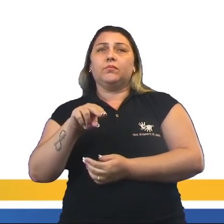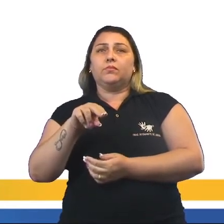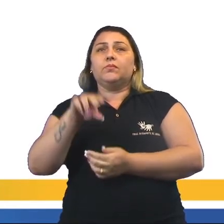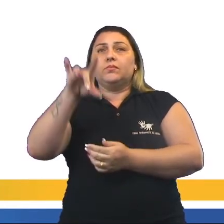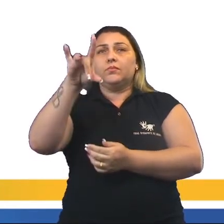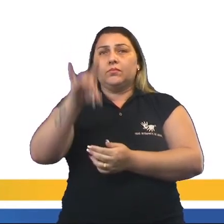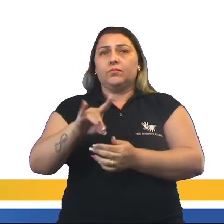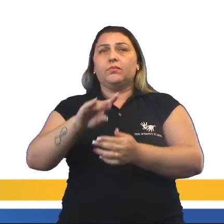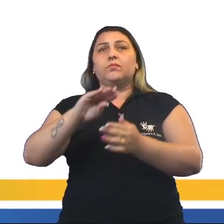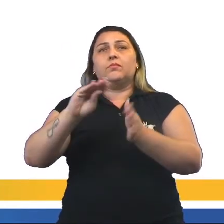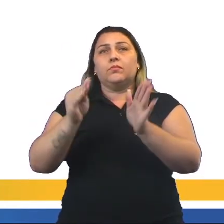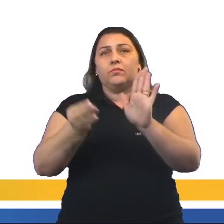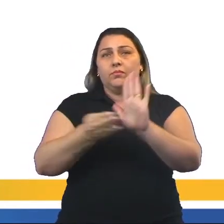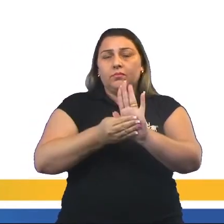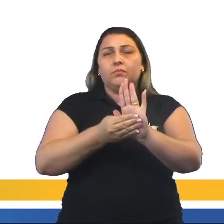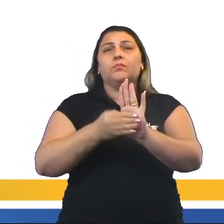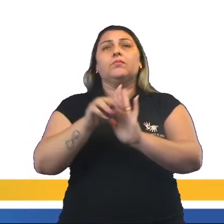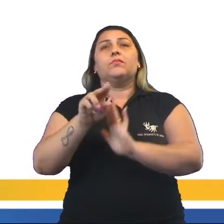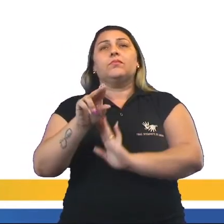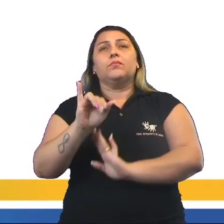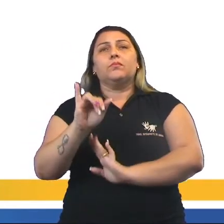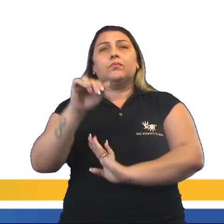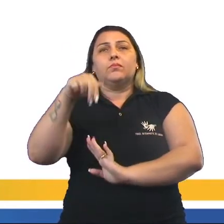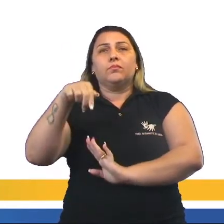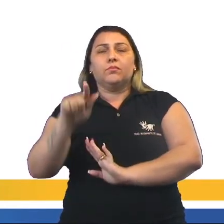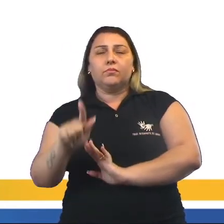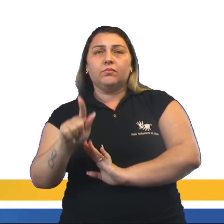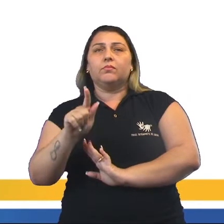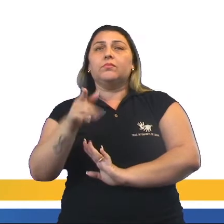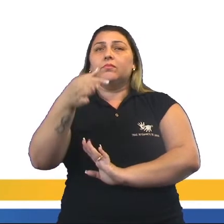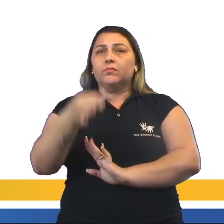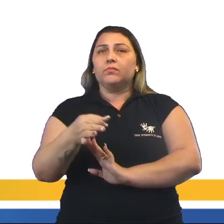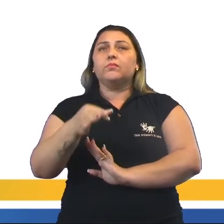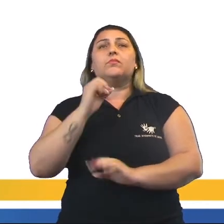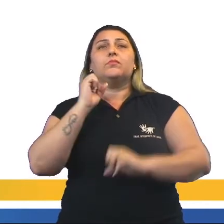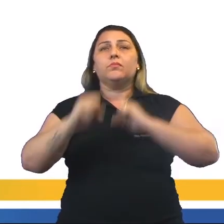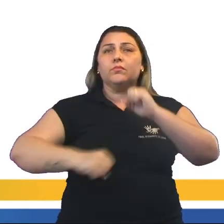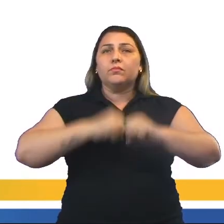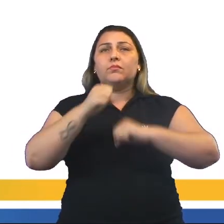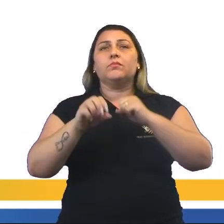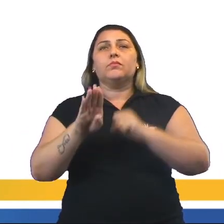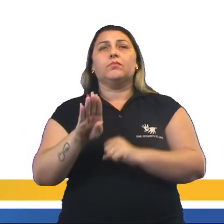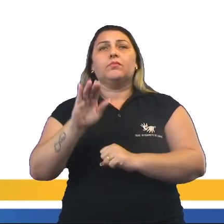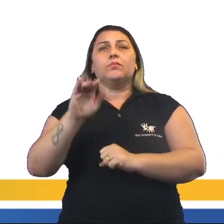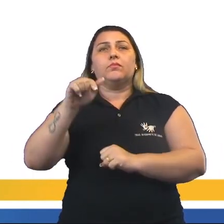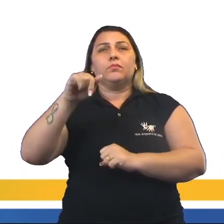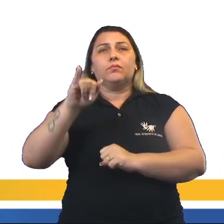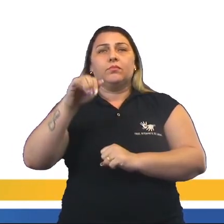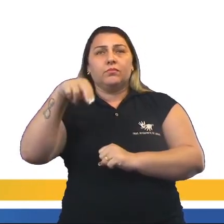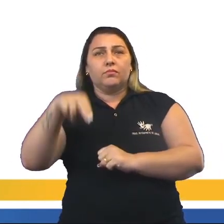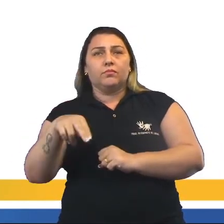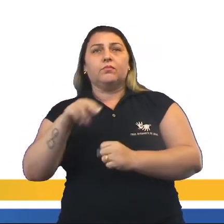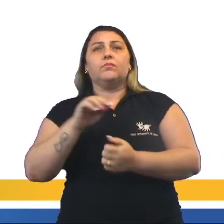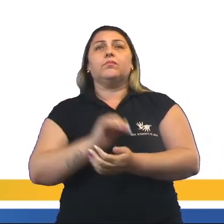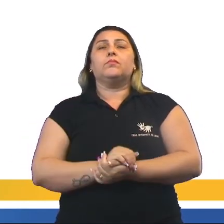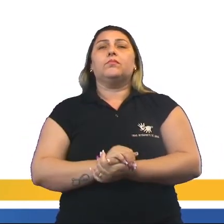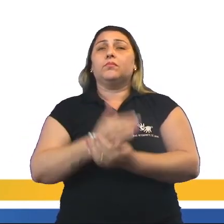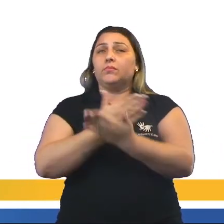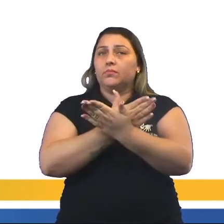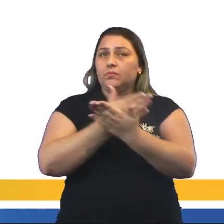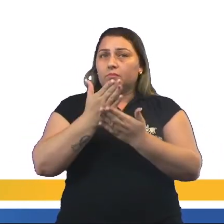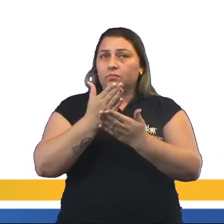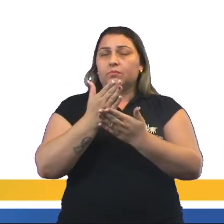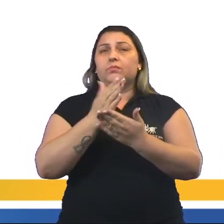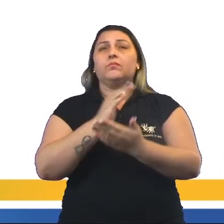última letra, e depois acrescentamos o ing, running, correndo. Da mesma forma com begin, beginning, que é